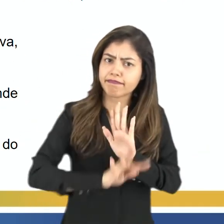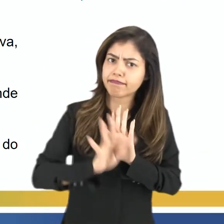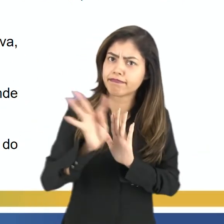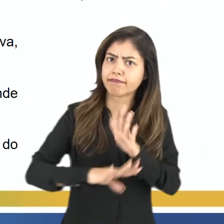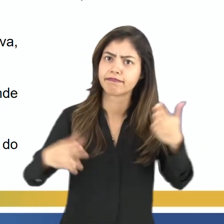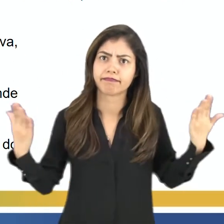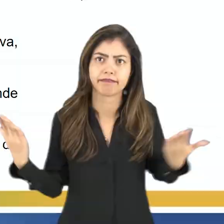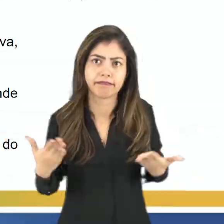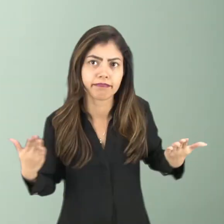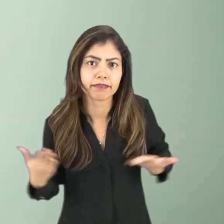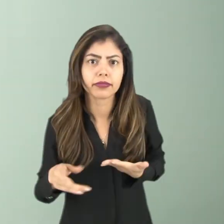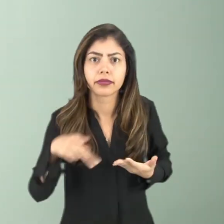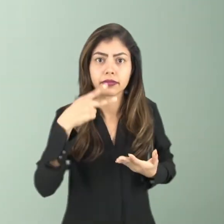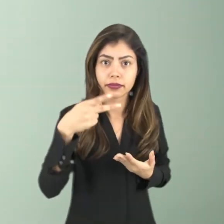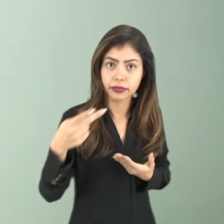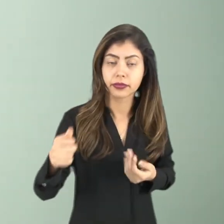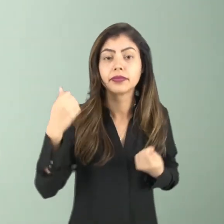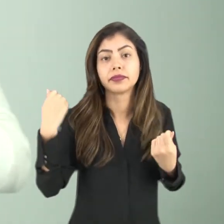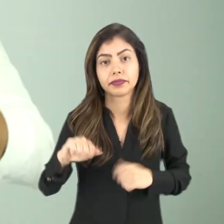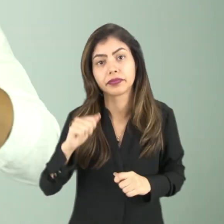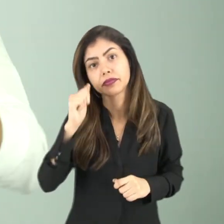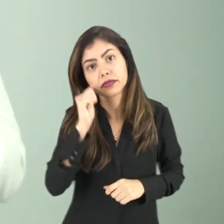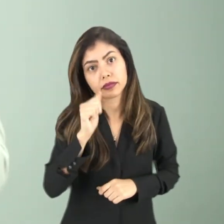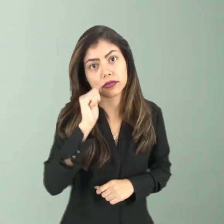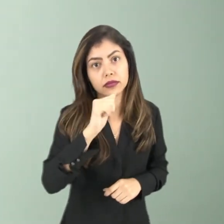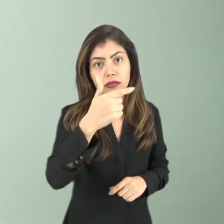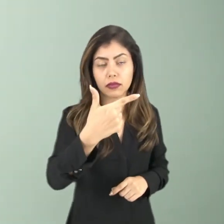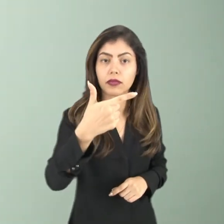em atualidades que fala que a mulher vai precisar aí de